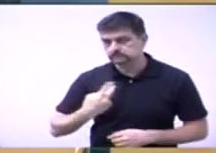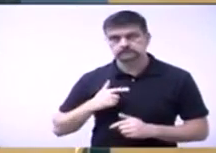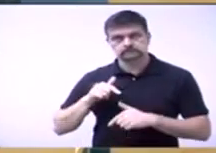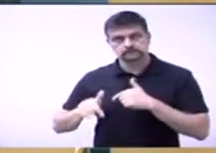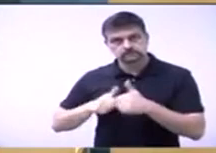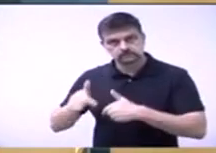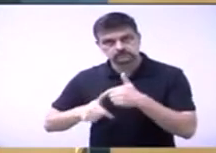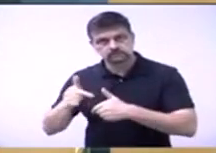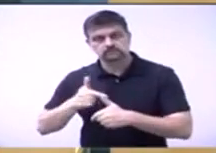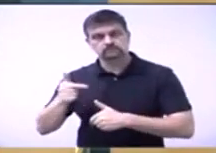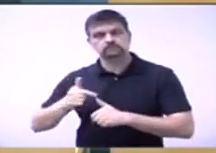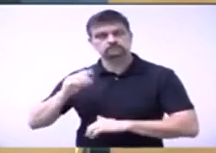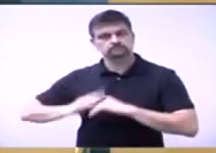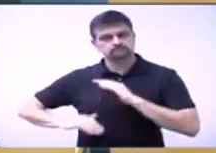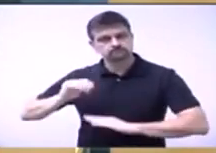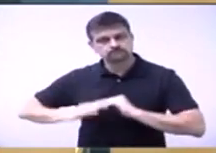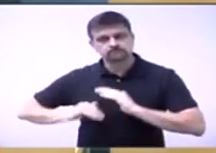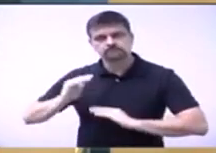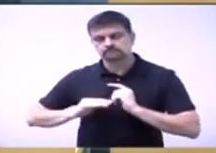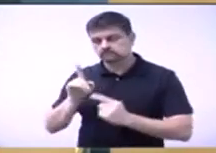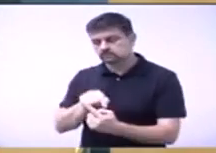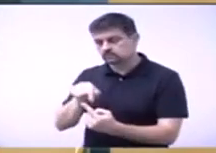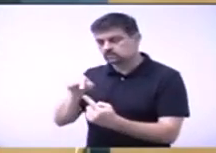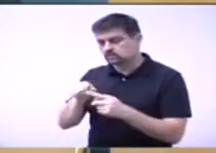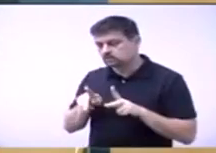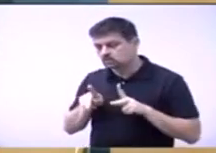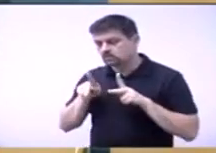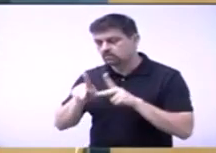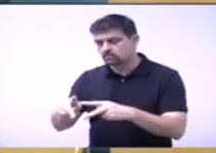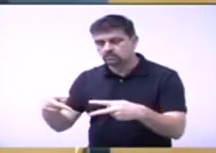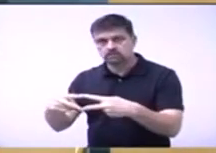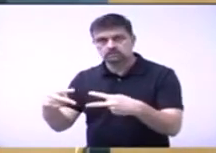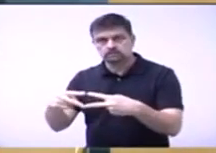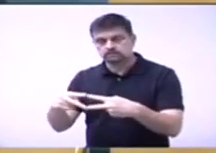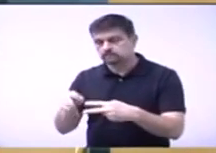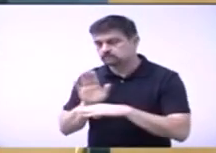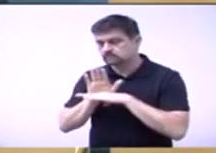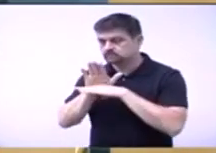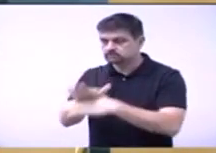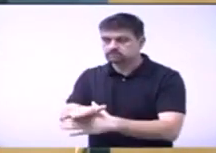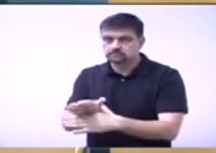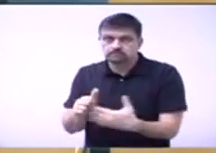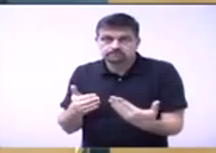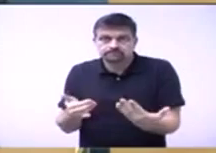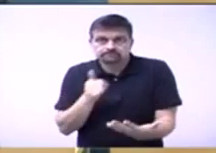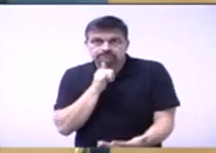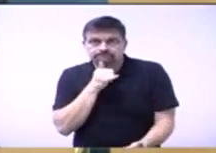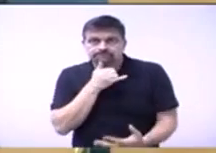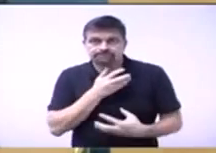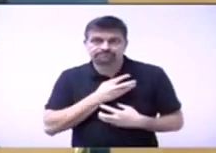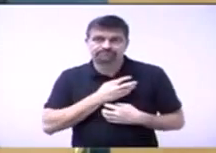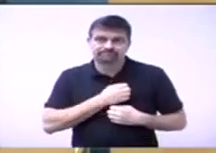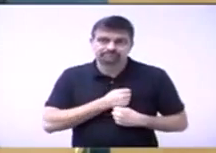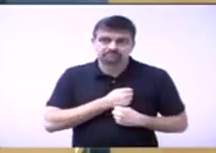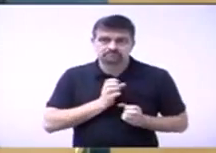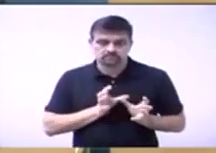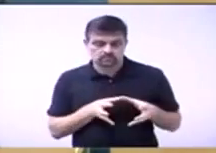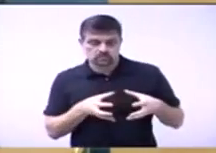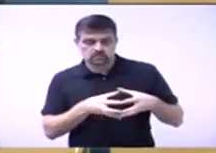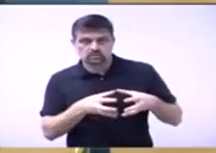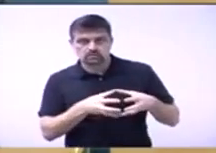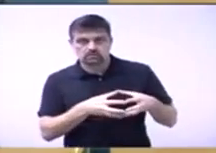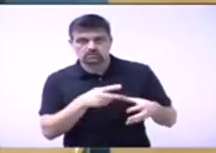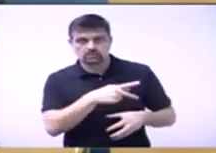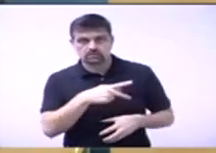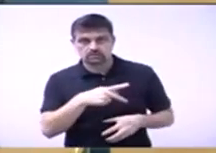com dinamismo e pensando sempre no bem da população. Mas, infelizmente, o partido